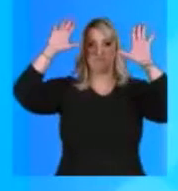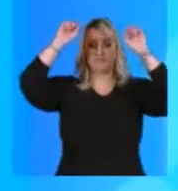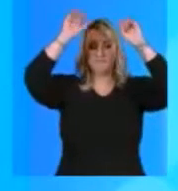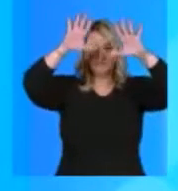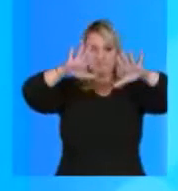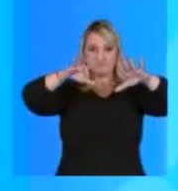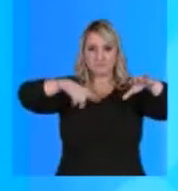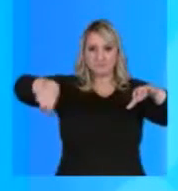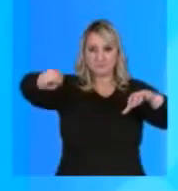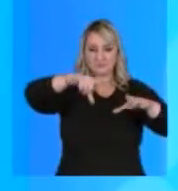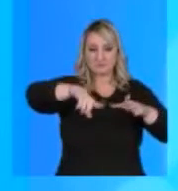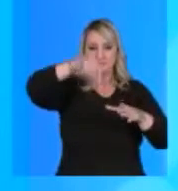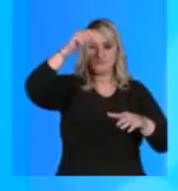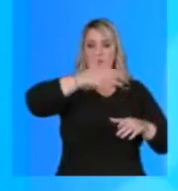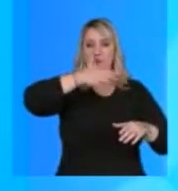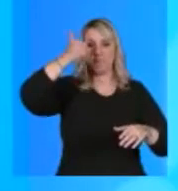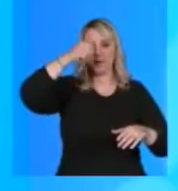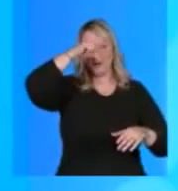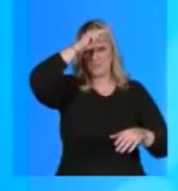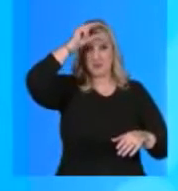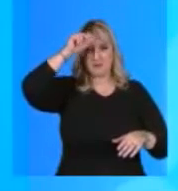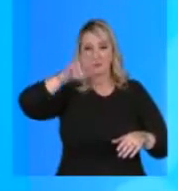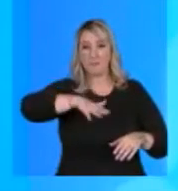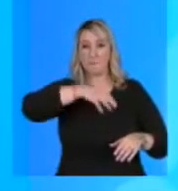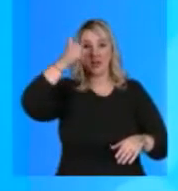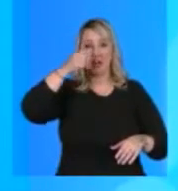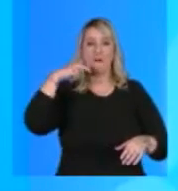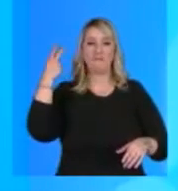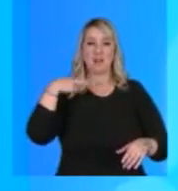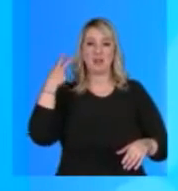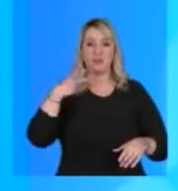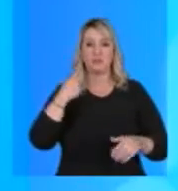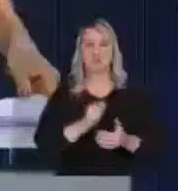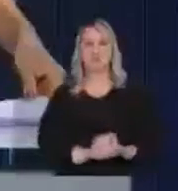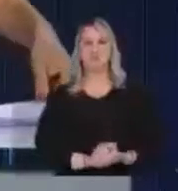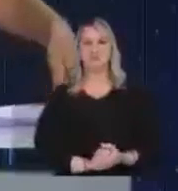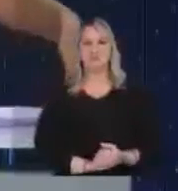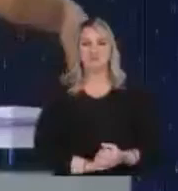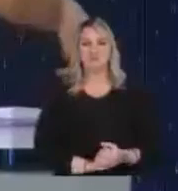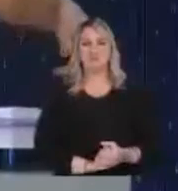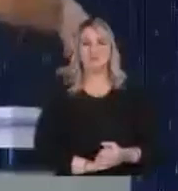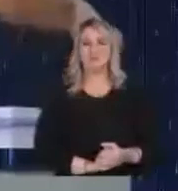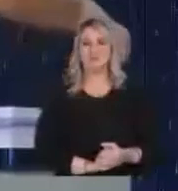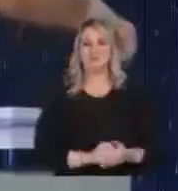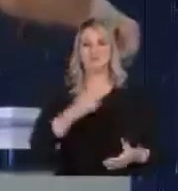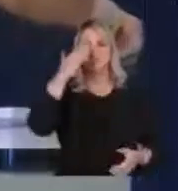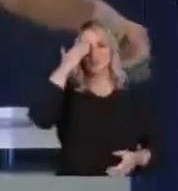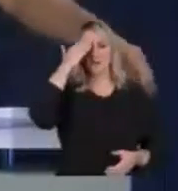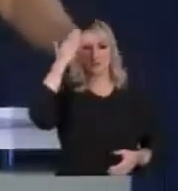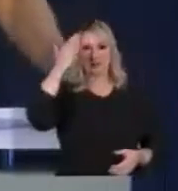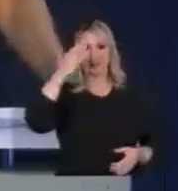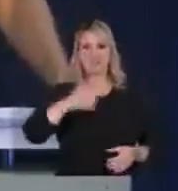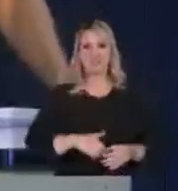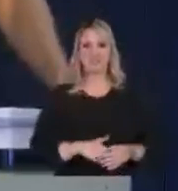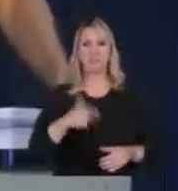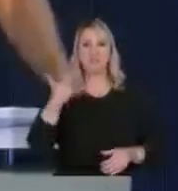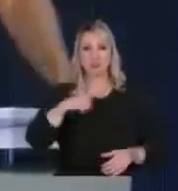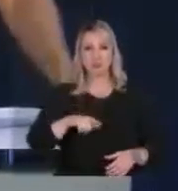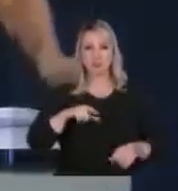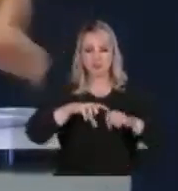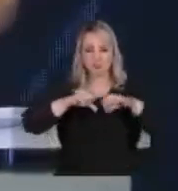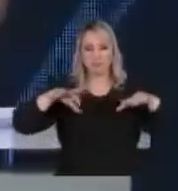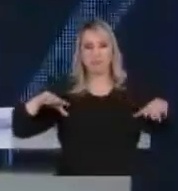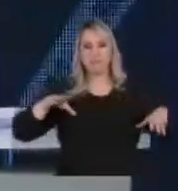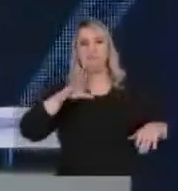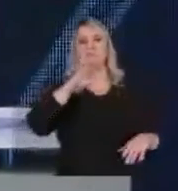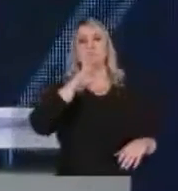para que escolham o melhor prefeito e vereadores muito obrigada candidato pedimos mais uma vez que a platéia